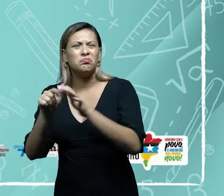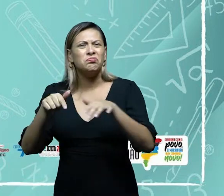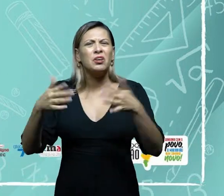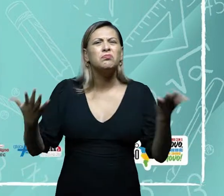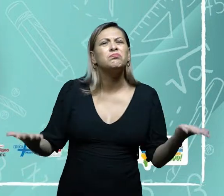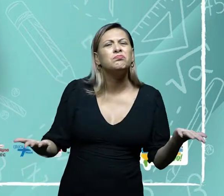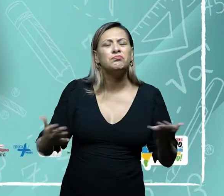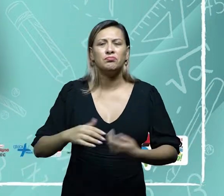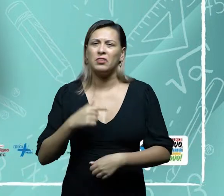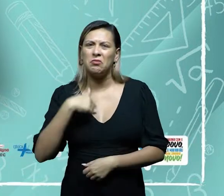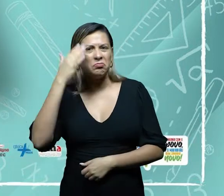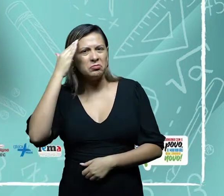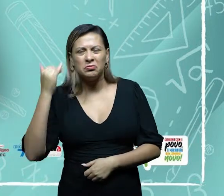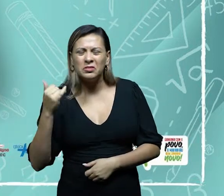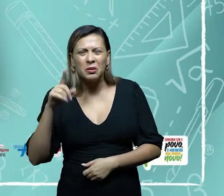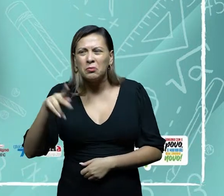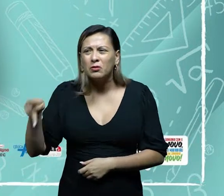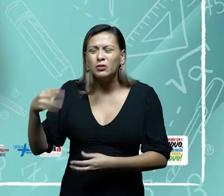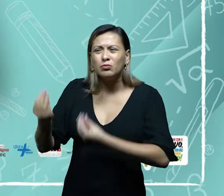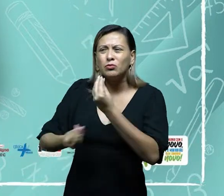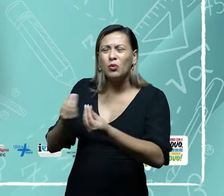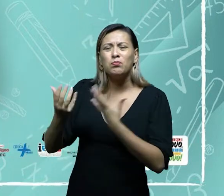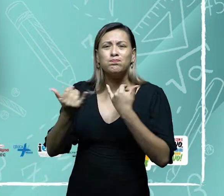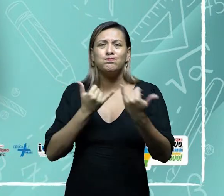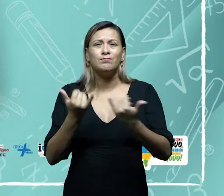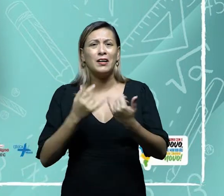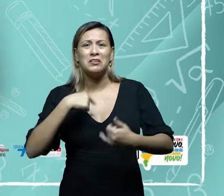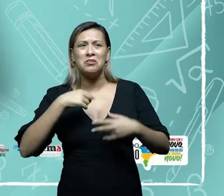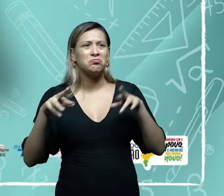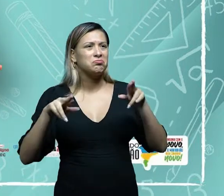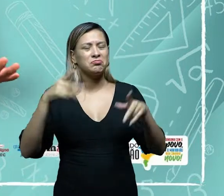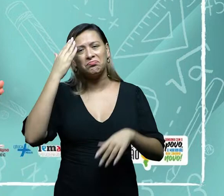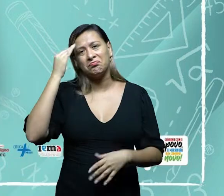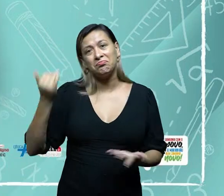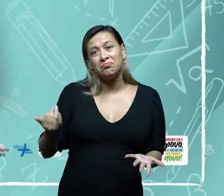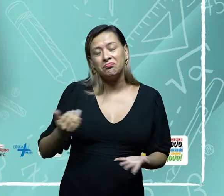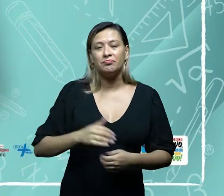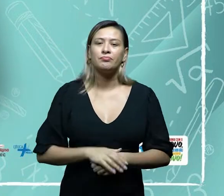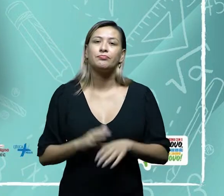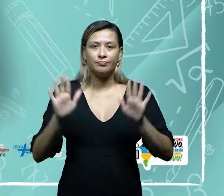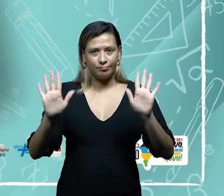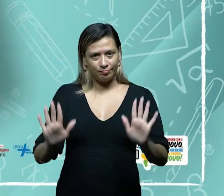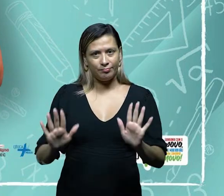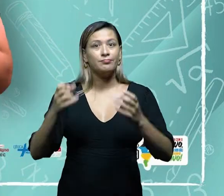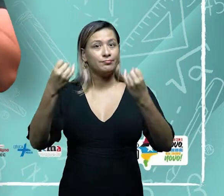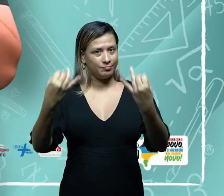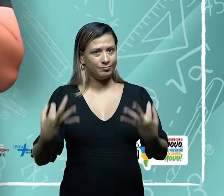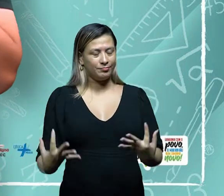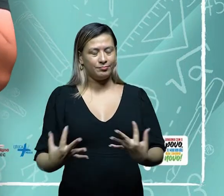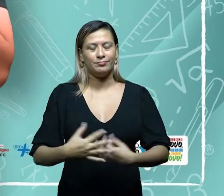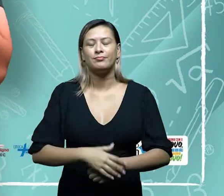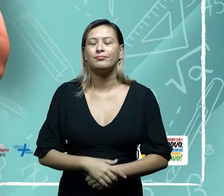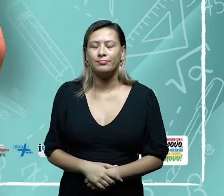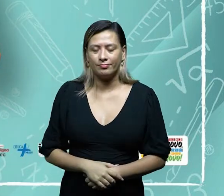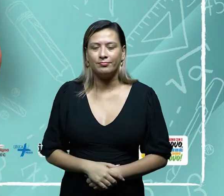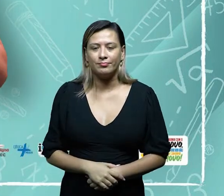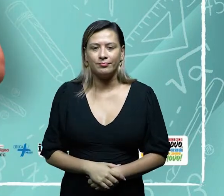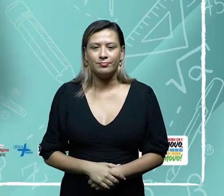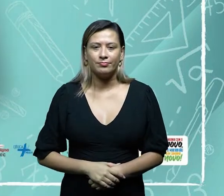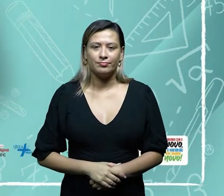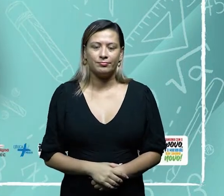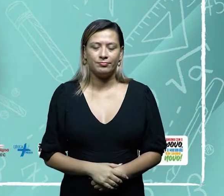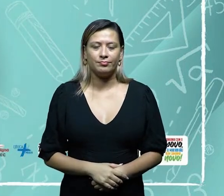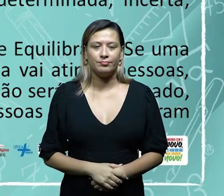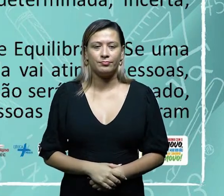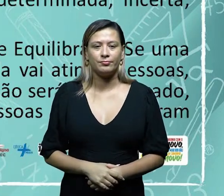difuso e o que é direito coletivo, são coisas muito parecidas e eu não sei diferenciar. Não tem problema, a gente vai resolver aqui de acordo com o andamento